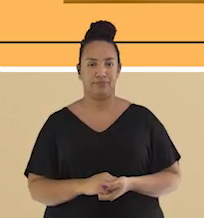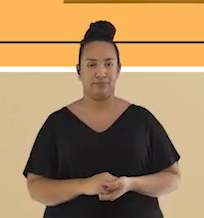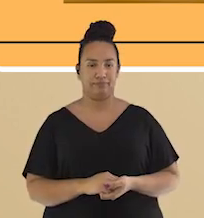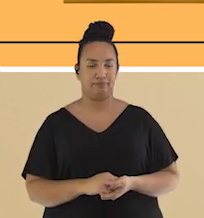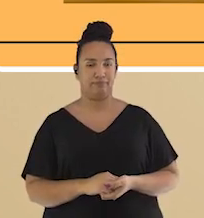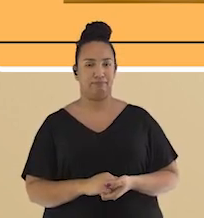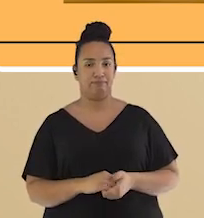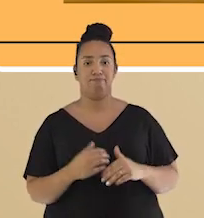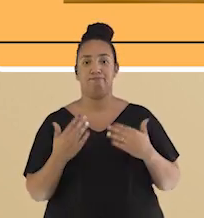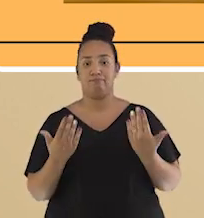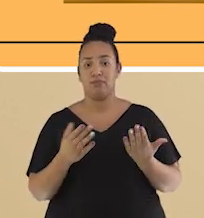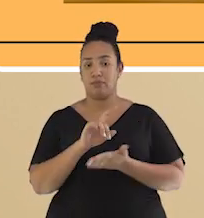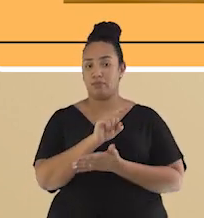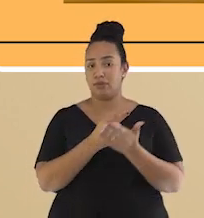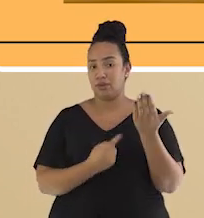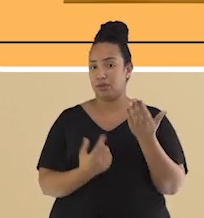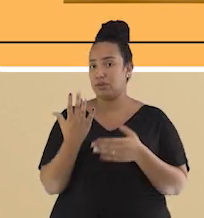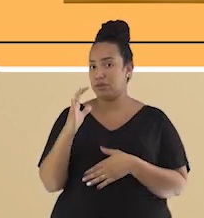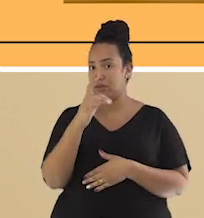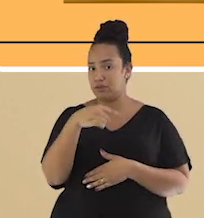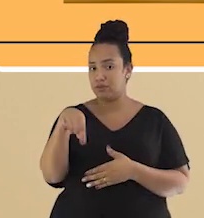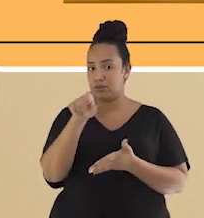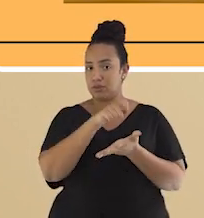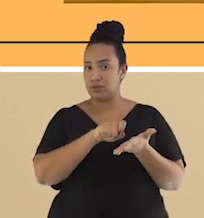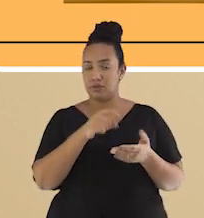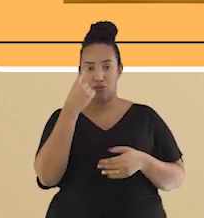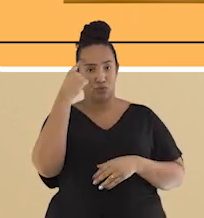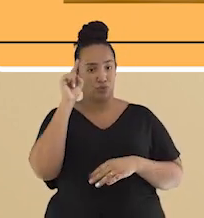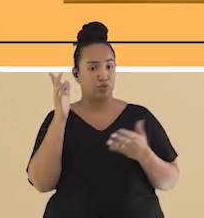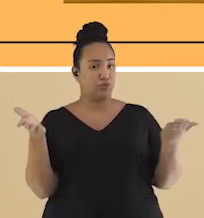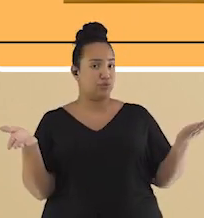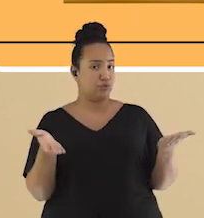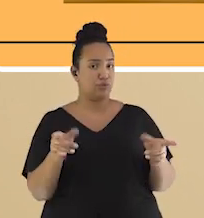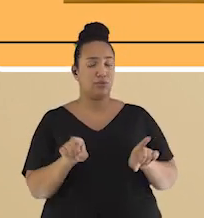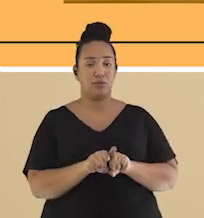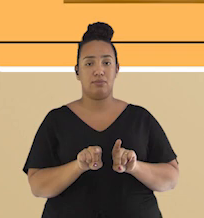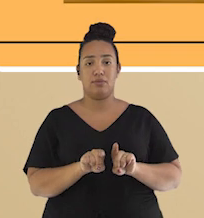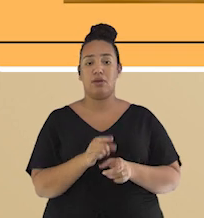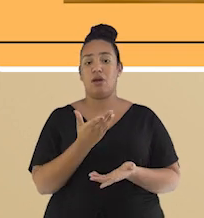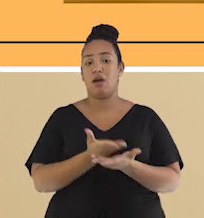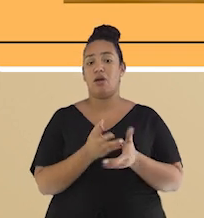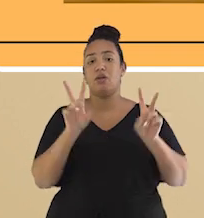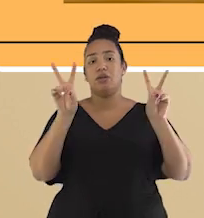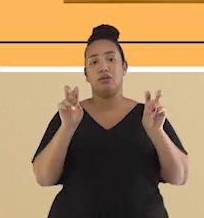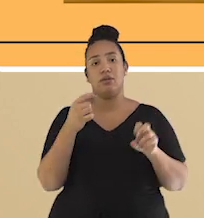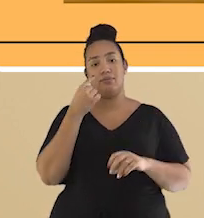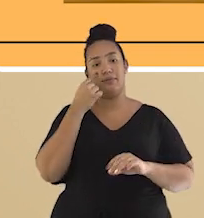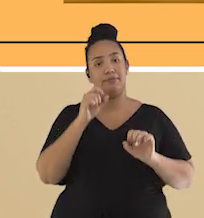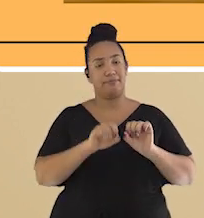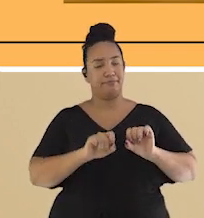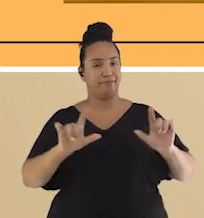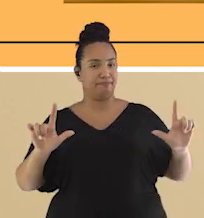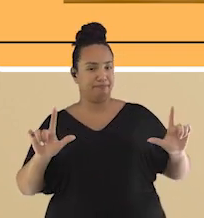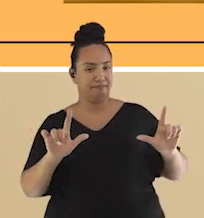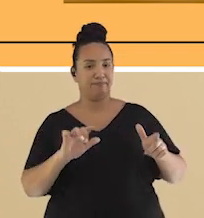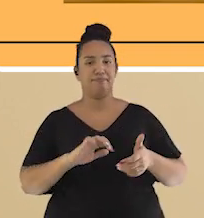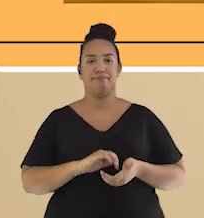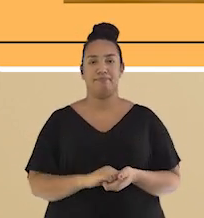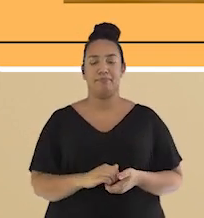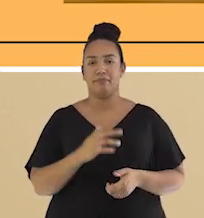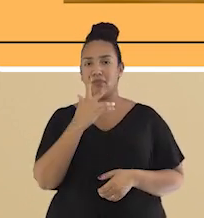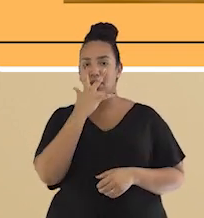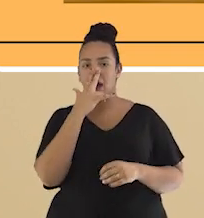Em seu caderno de ciências, escreva a data de hoje e também o título de nossa aula que aparece na sua tela.